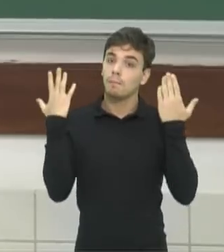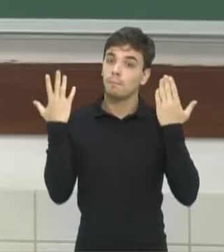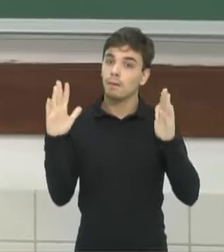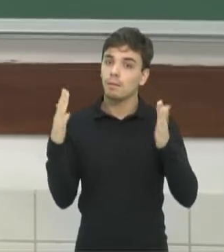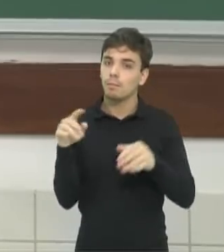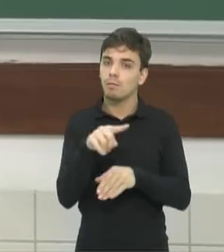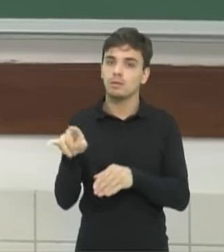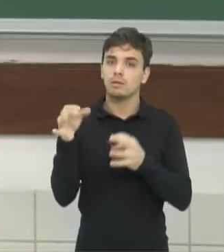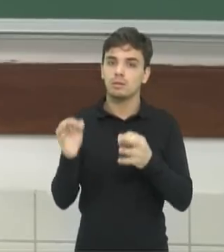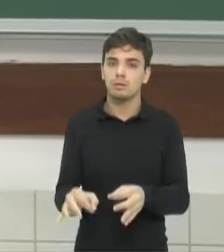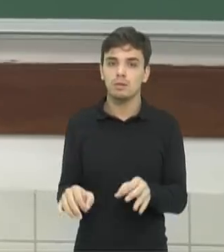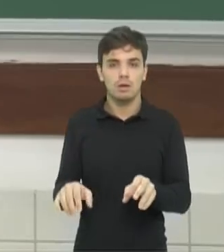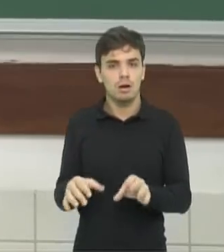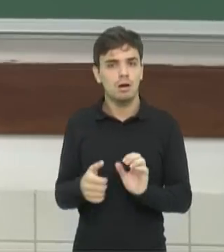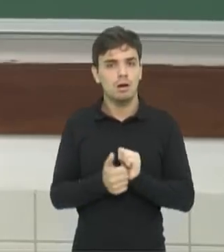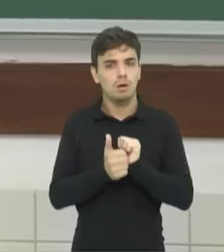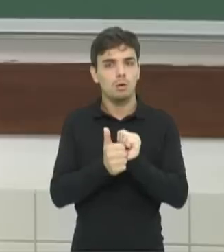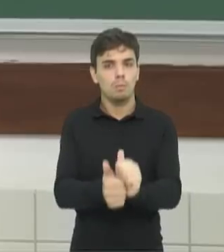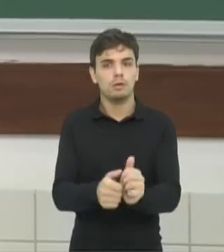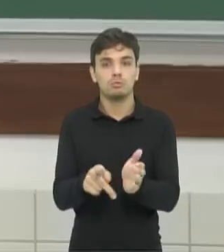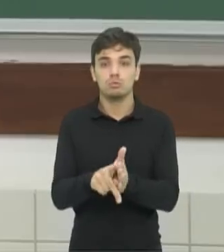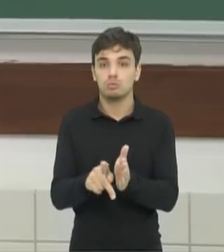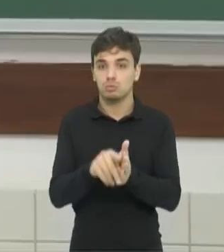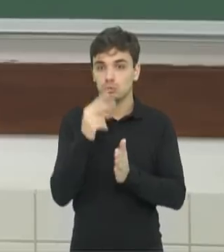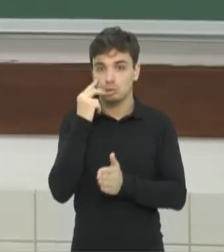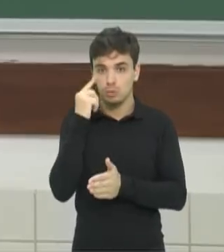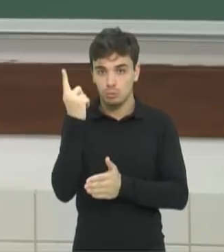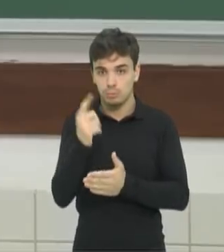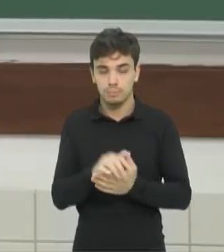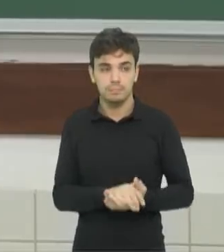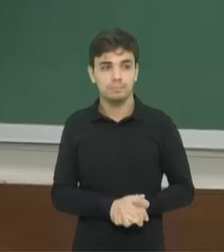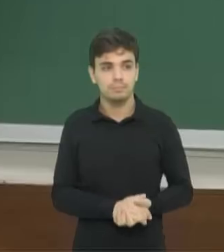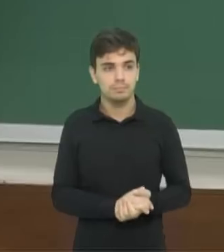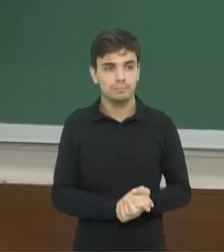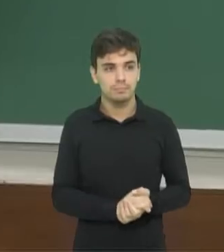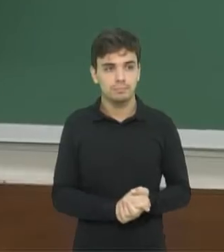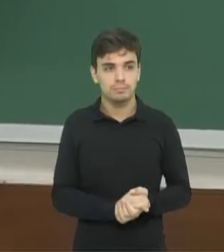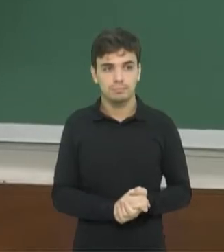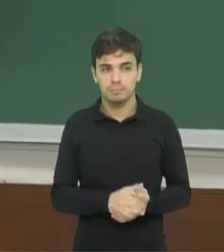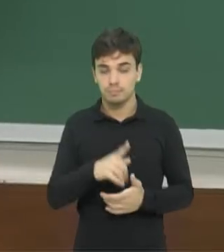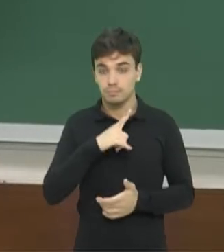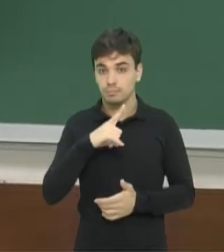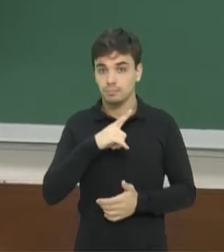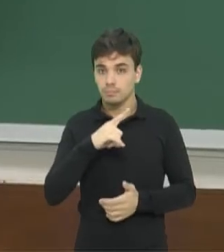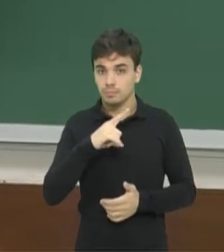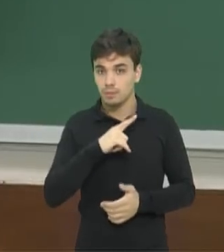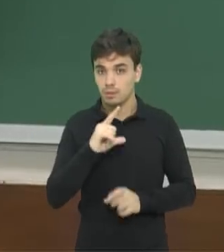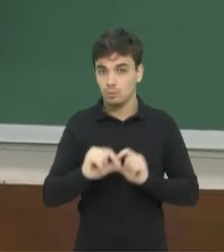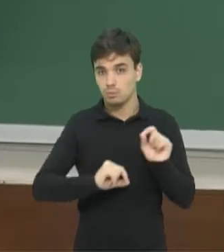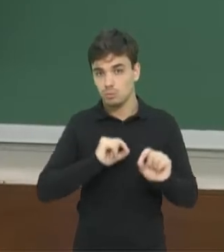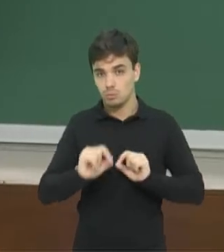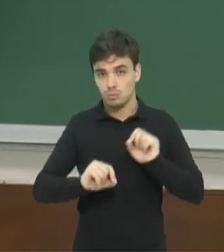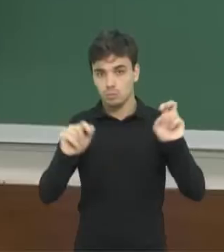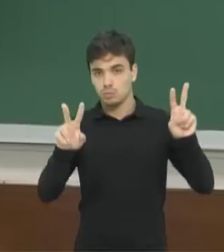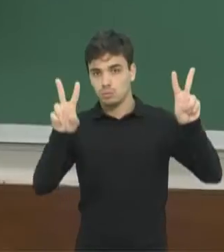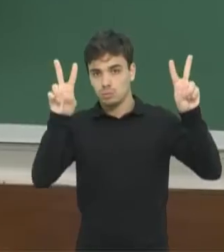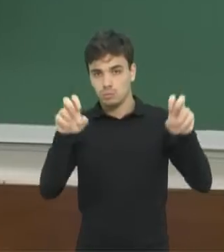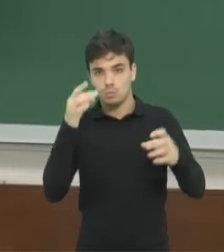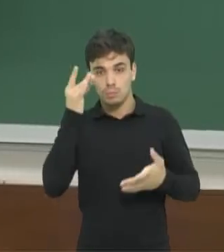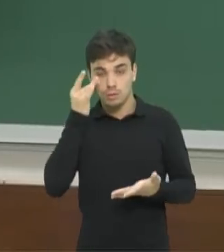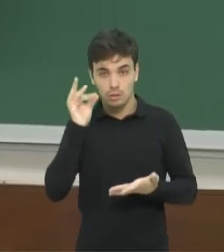E agora acompanhe, que a gente tem mais coisa para ver, gente. Vamos lá? Agora a gente vai ter aqui, ó, falar sobre o realismo